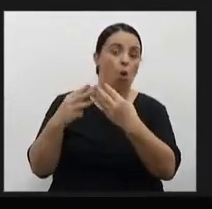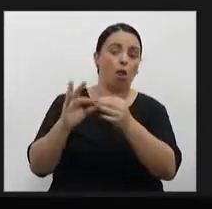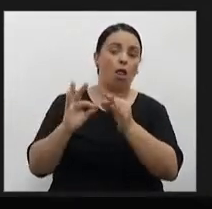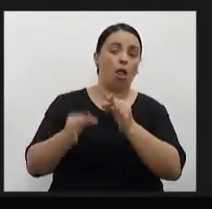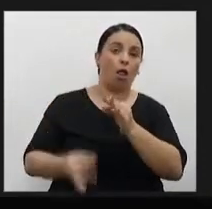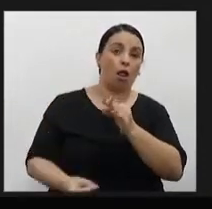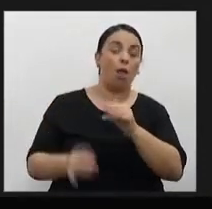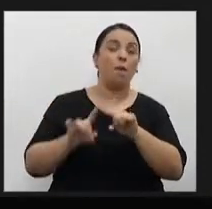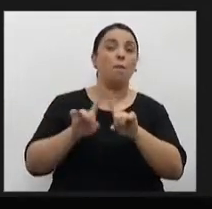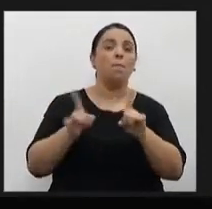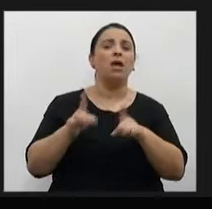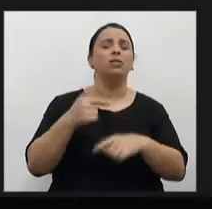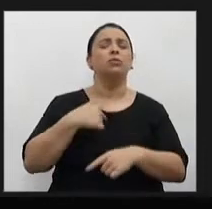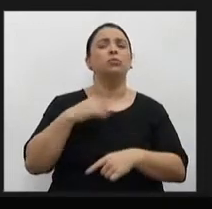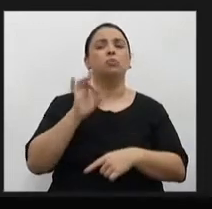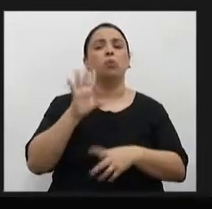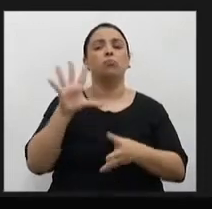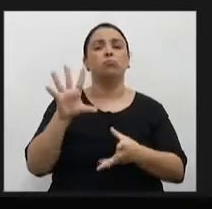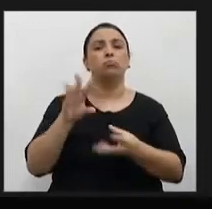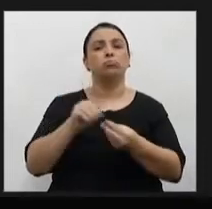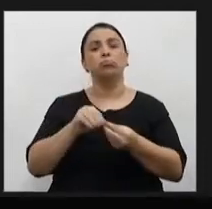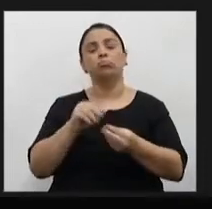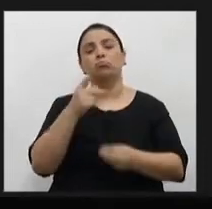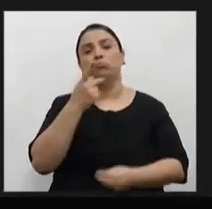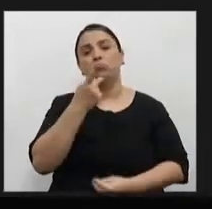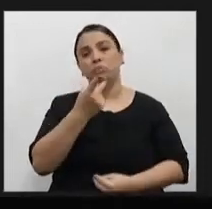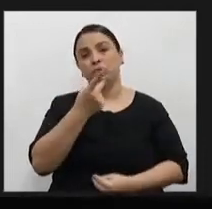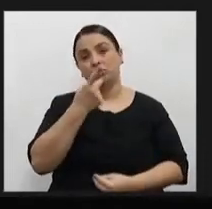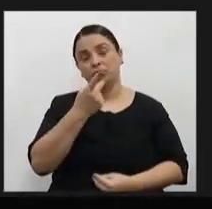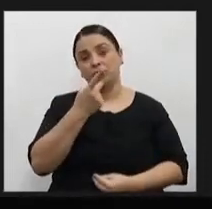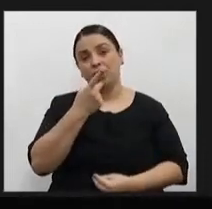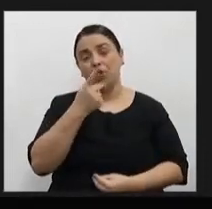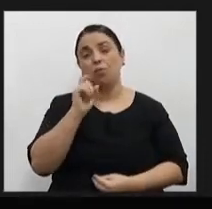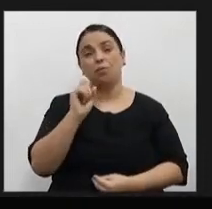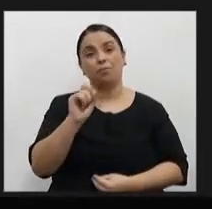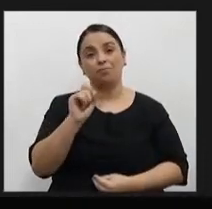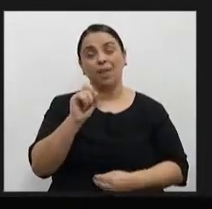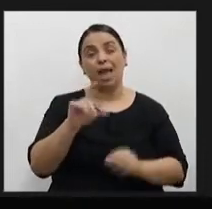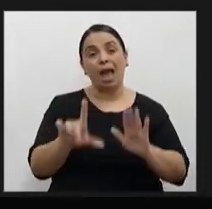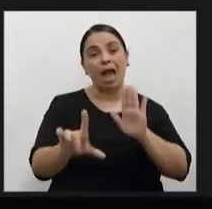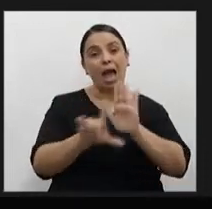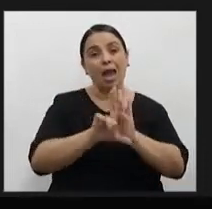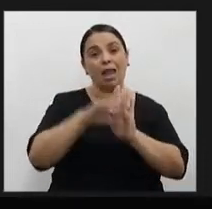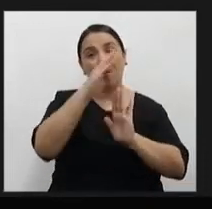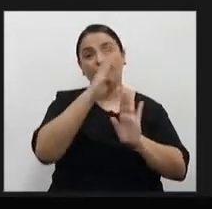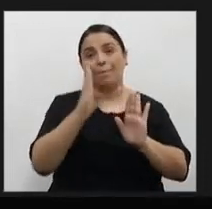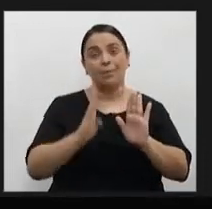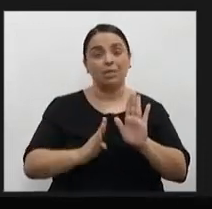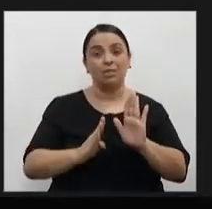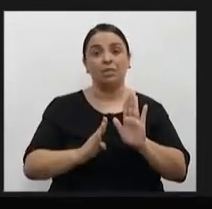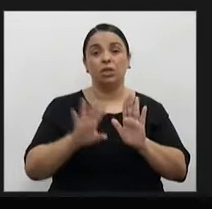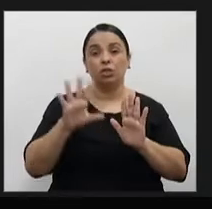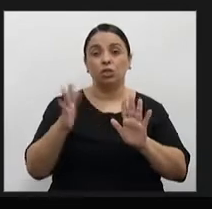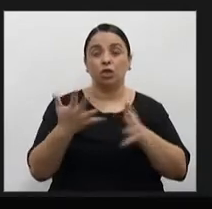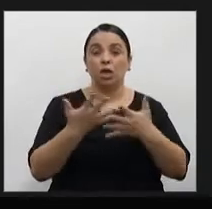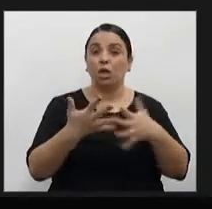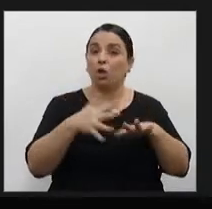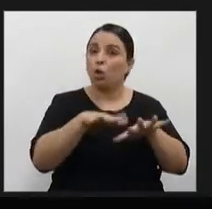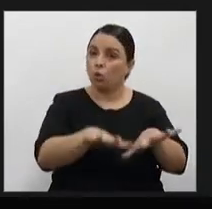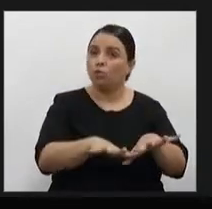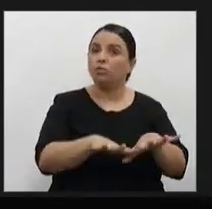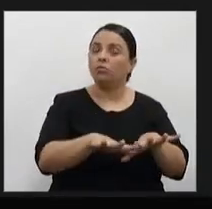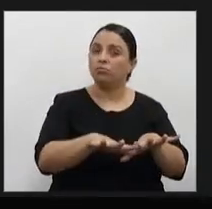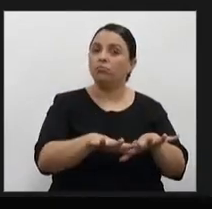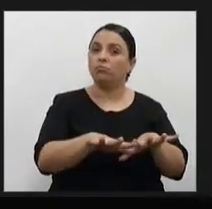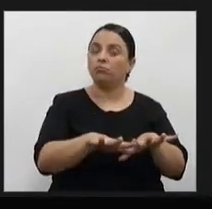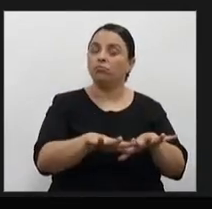rapidamente aqui, né, a Lei Brasileira de Inclusão. Foi citado, eu não lembro o nome do deputado, ele